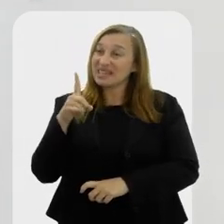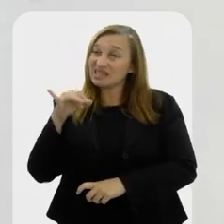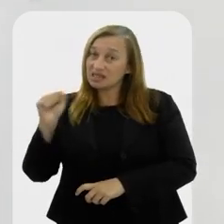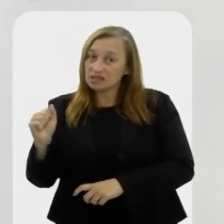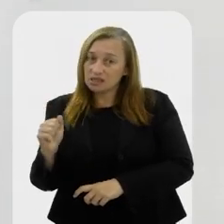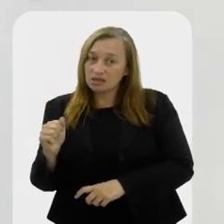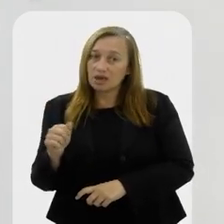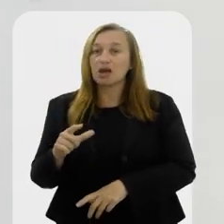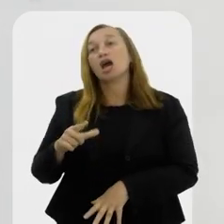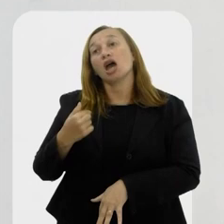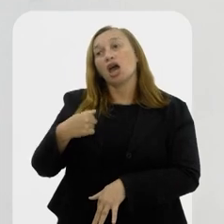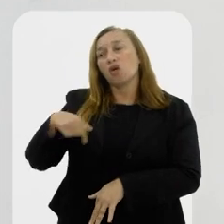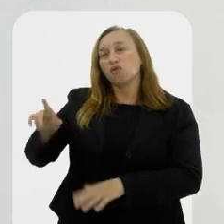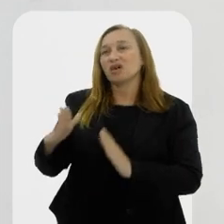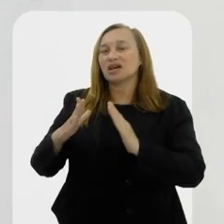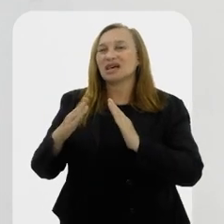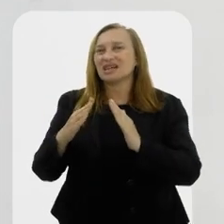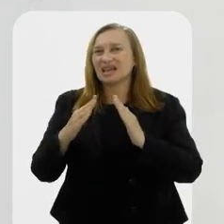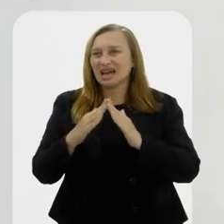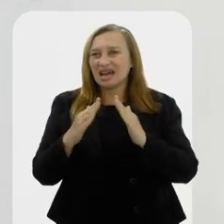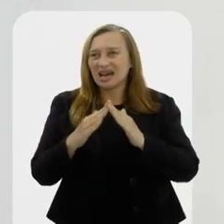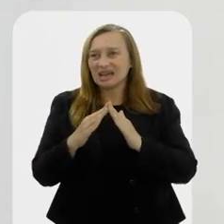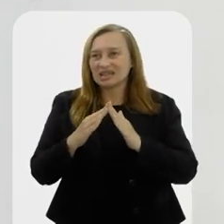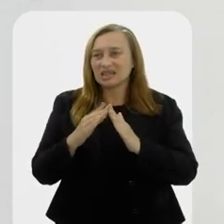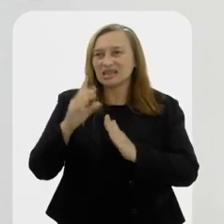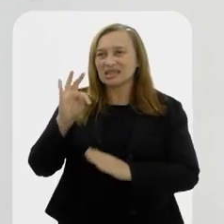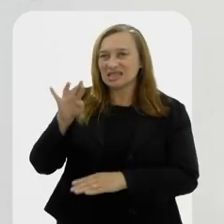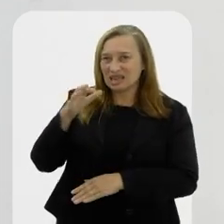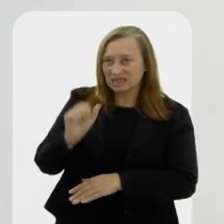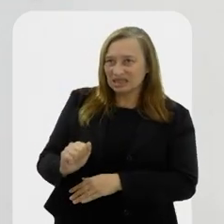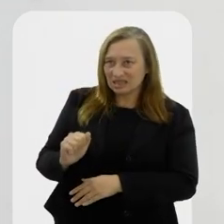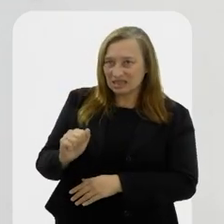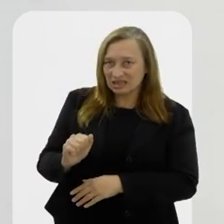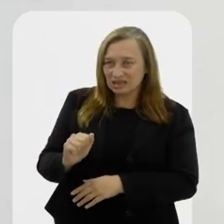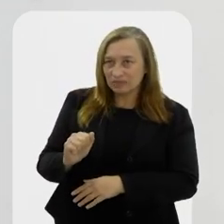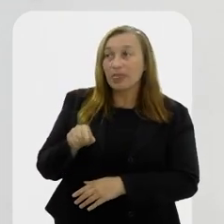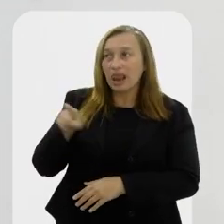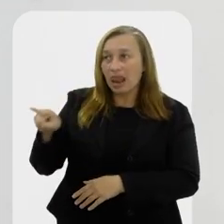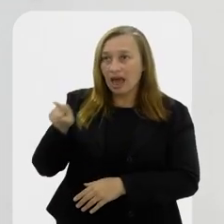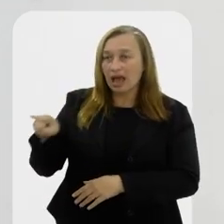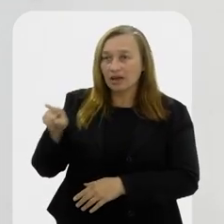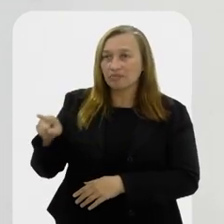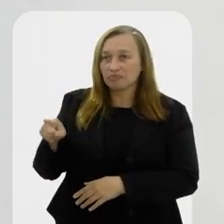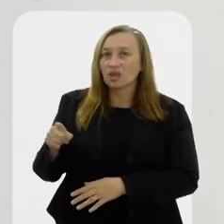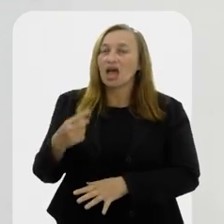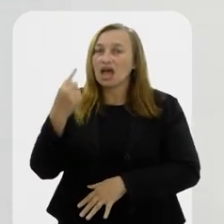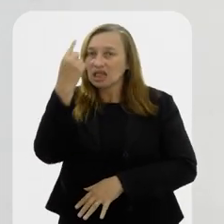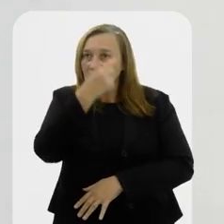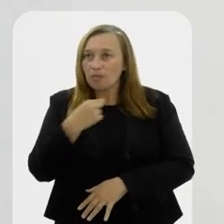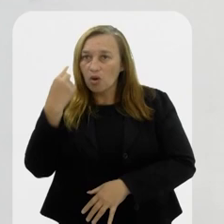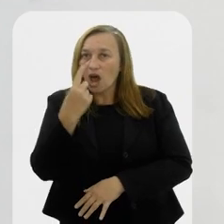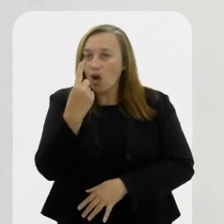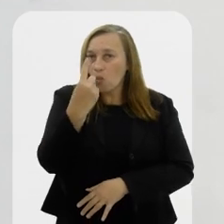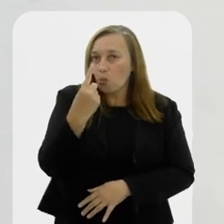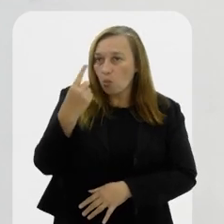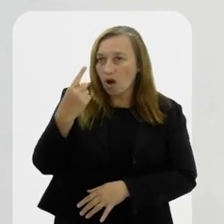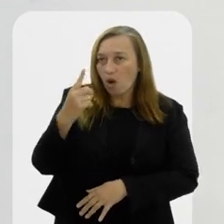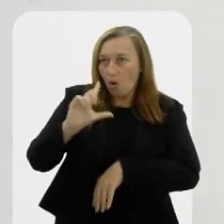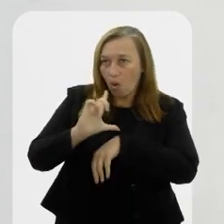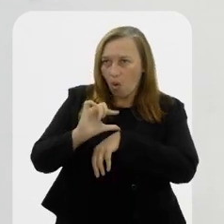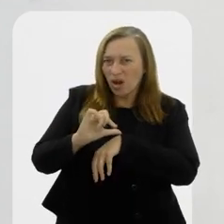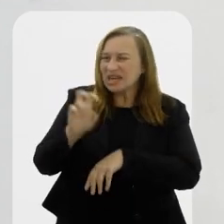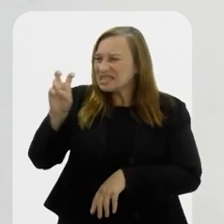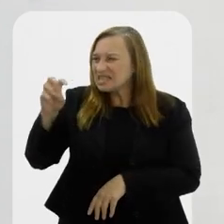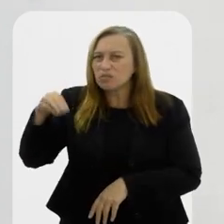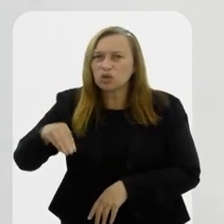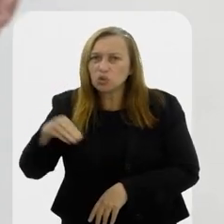tive grandes mestres lá. A consulta, dizia um mestre meu, ela deve demorar uma hora. 5 minutos